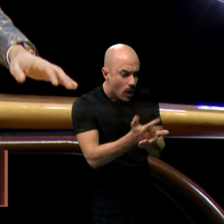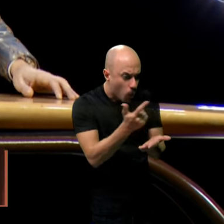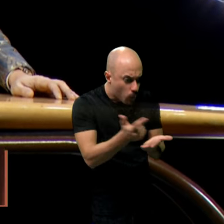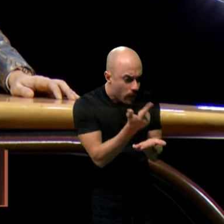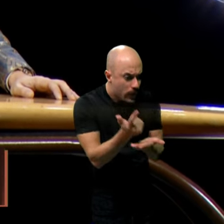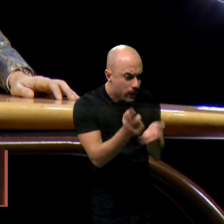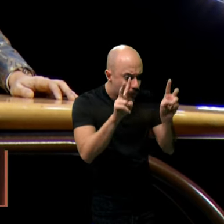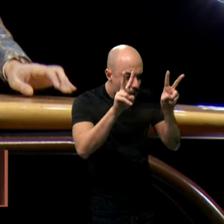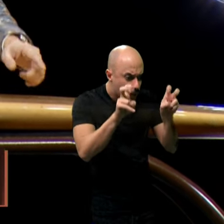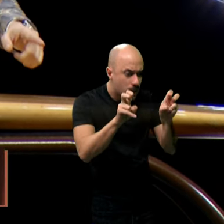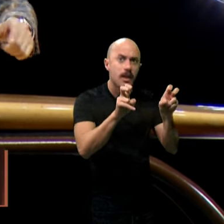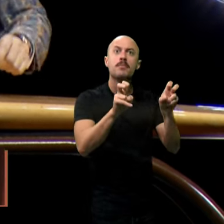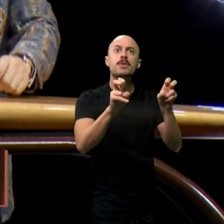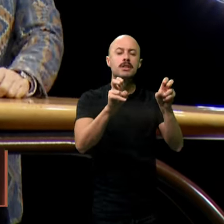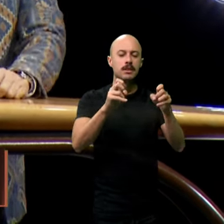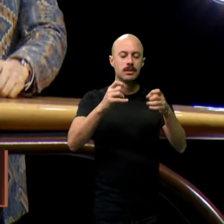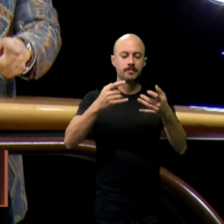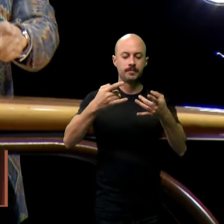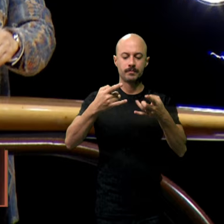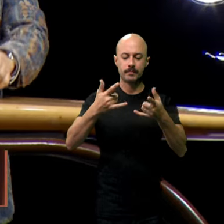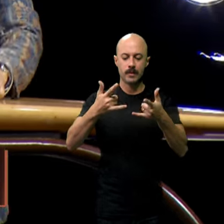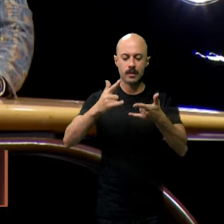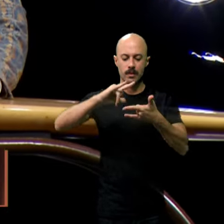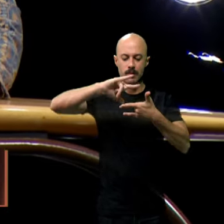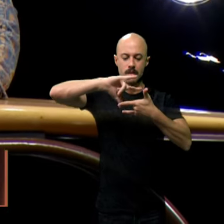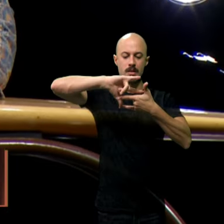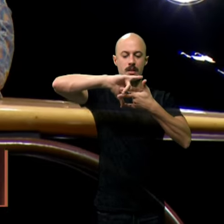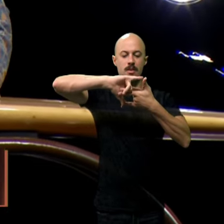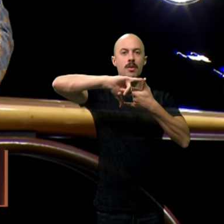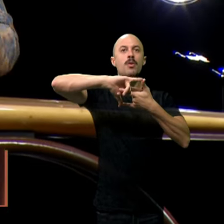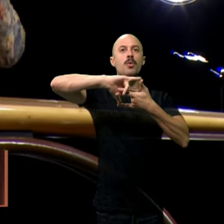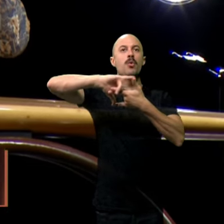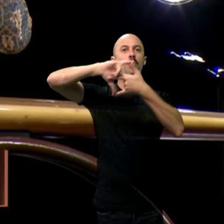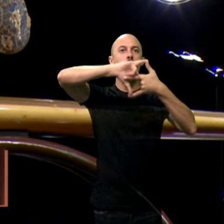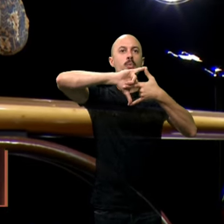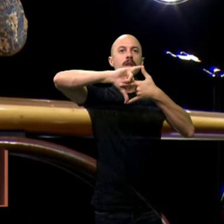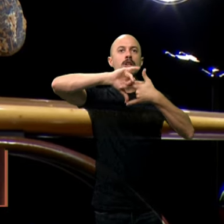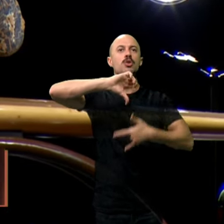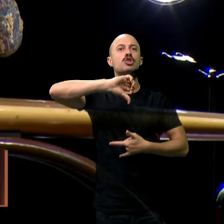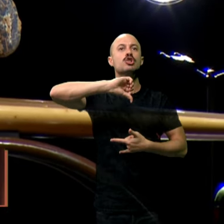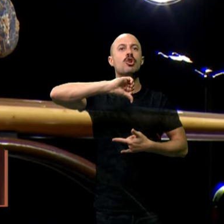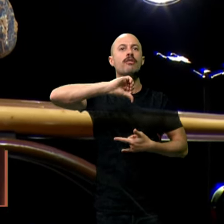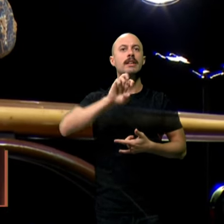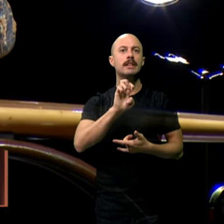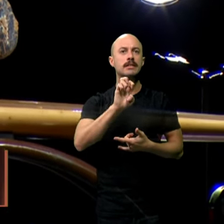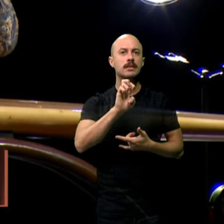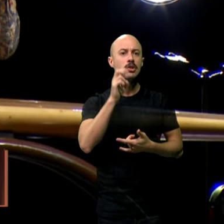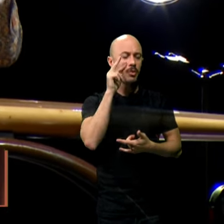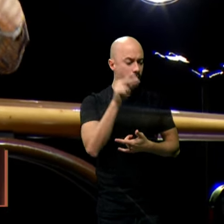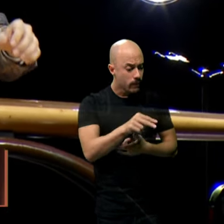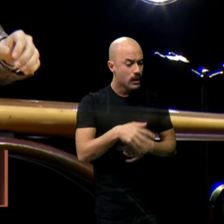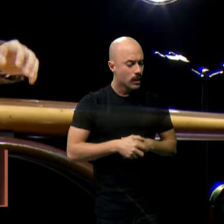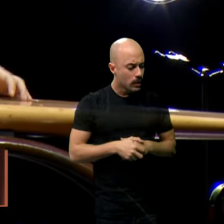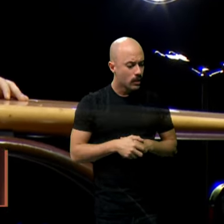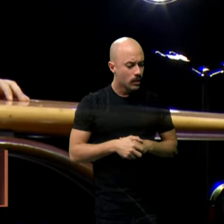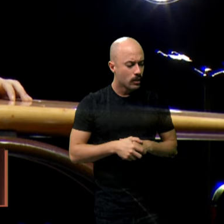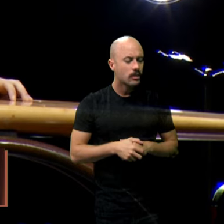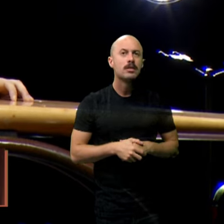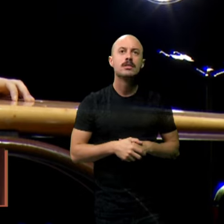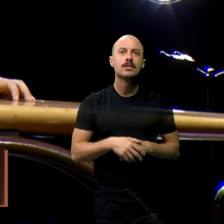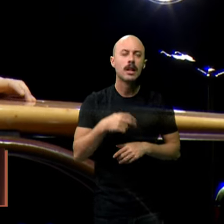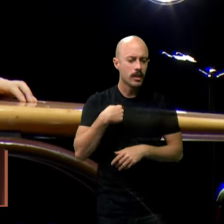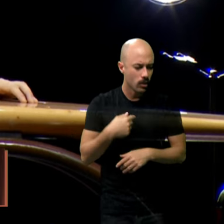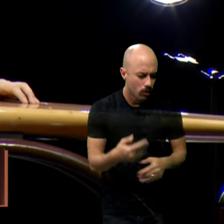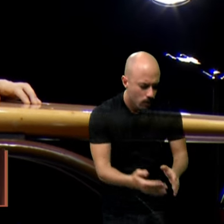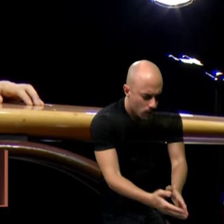Era de informática. E eu perguntei, quanto vale? Ele disse, estão em português, em Montevideo. Eu disse, não tem problema, eu leio